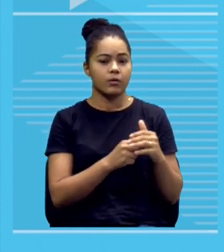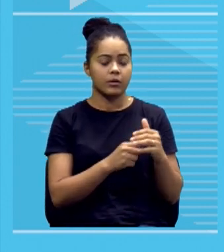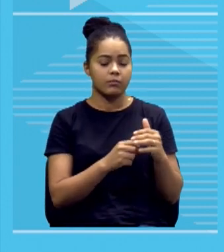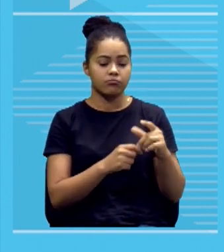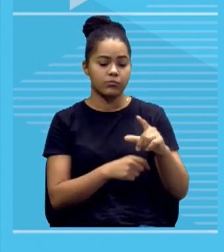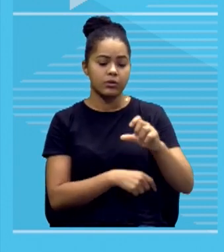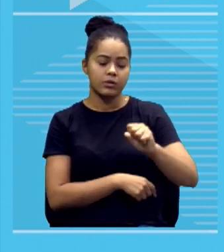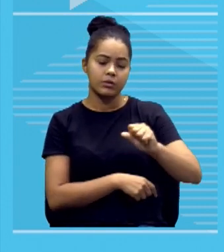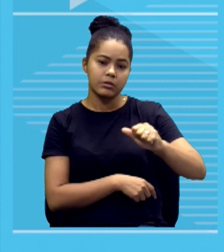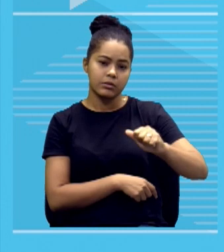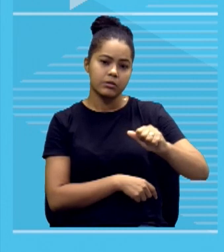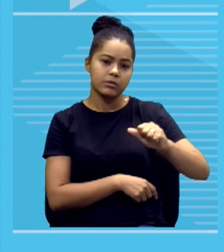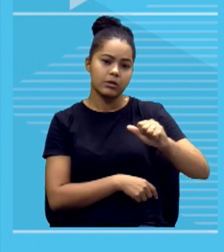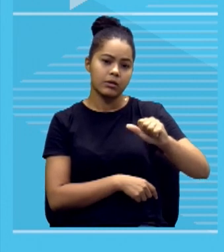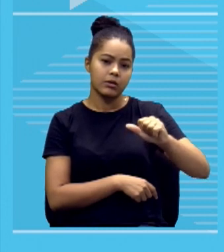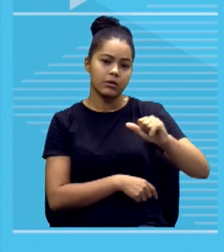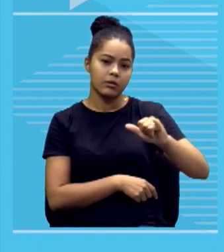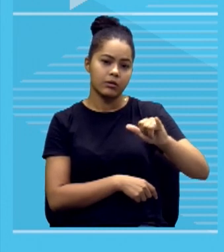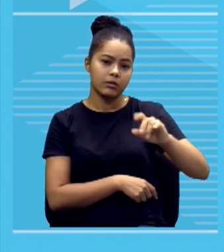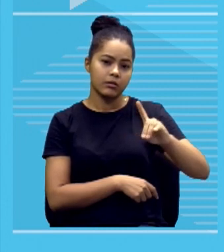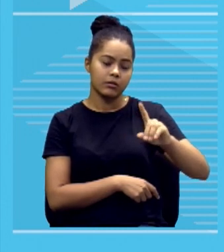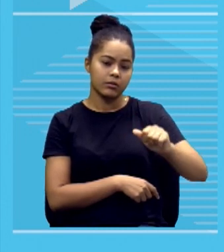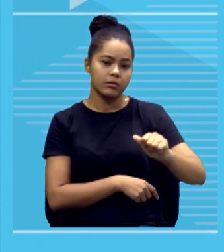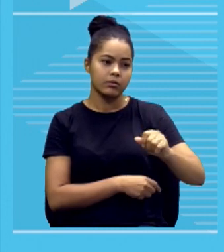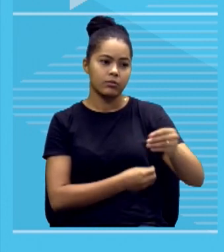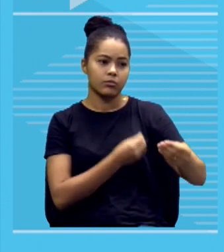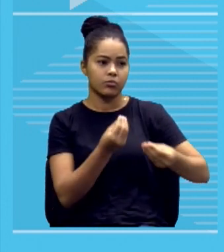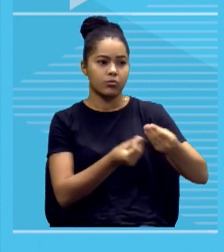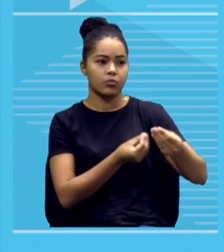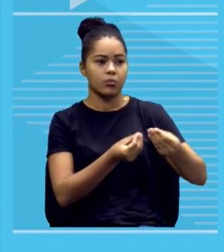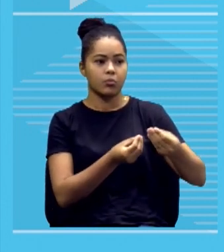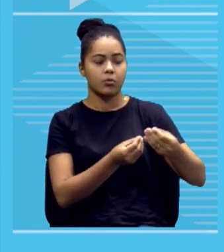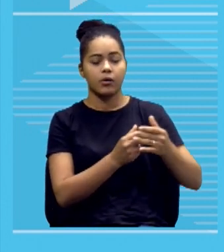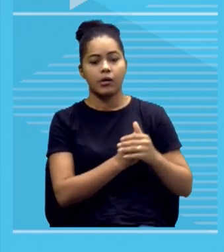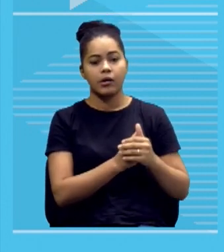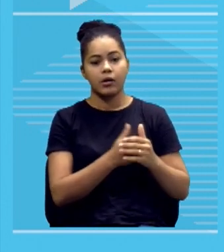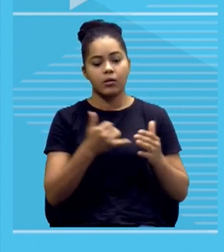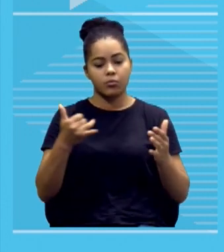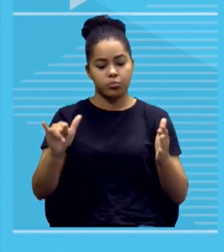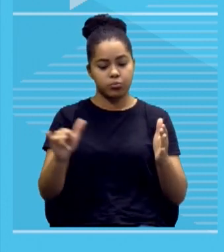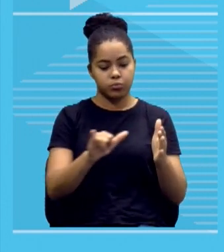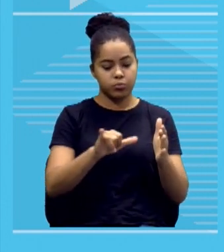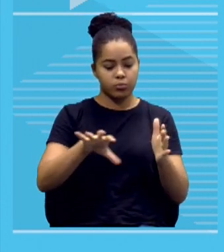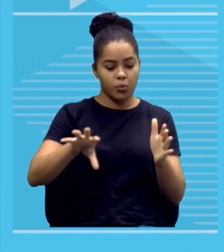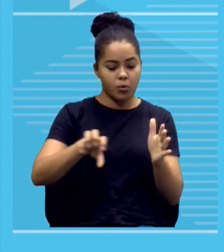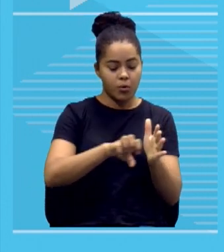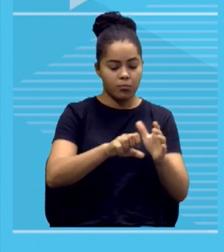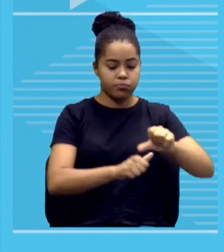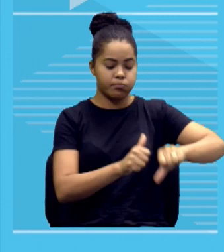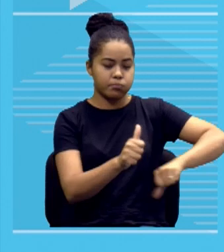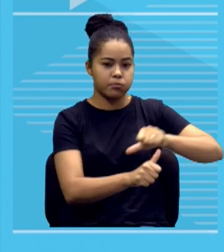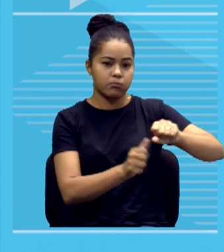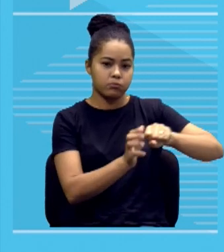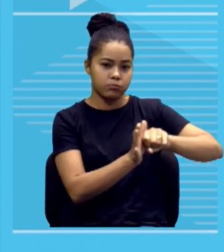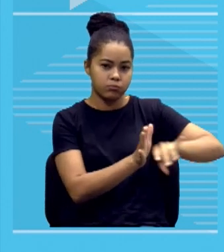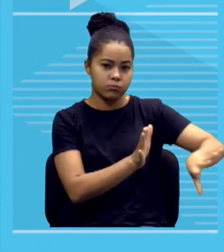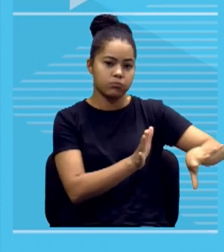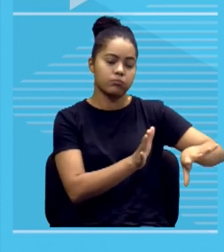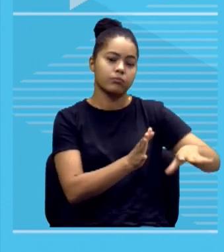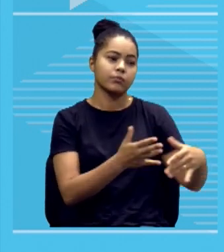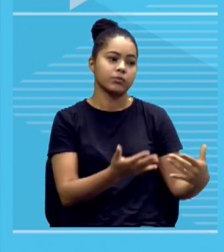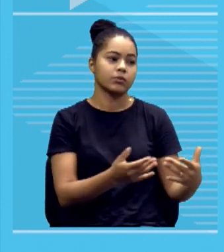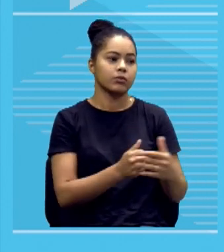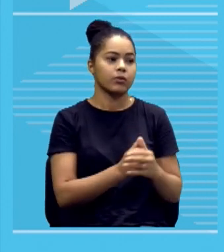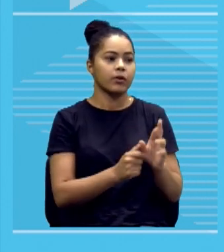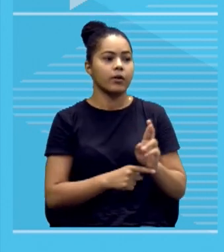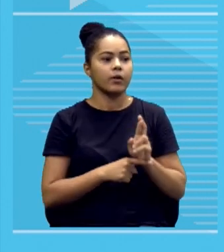saída da energia elétrica daquele meu sistema, na forma de outra energia. Ela normalmente é representada por R'